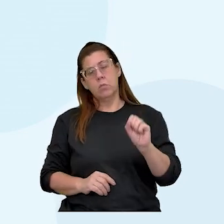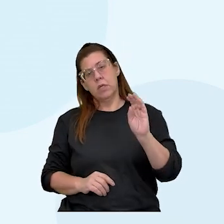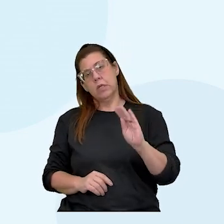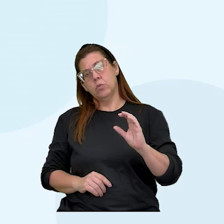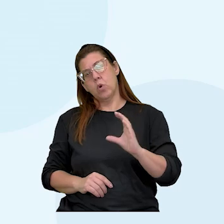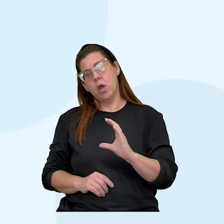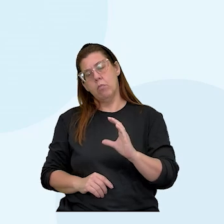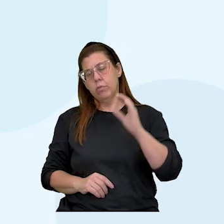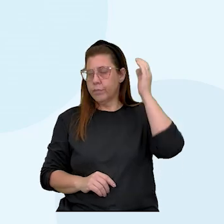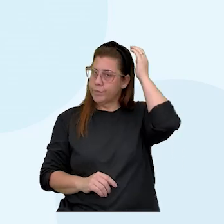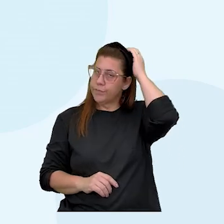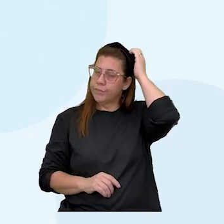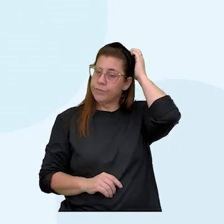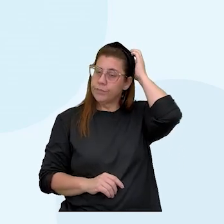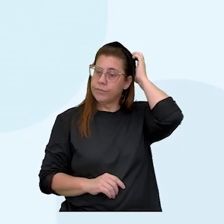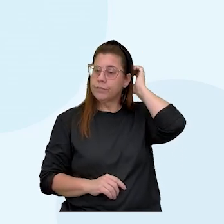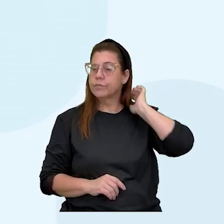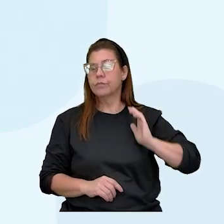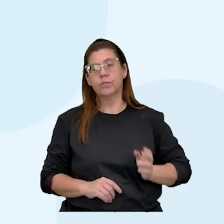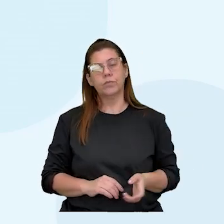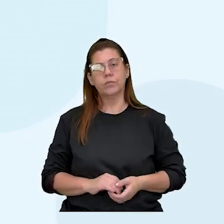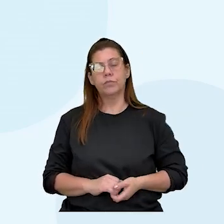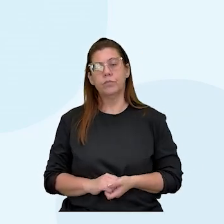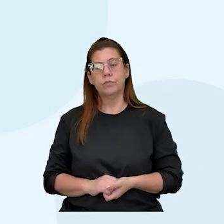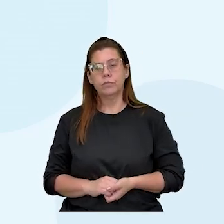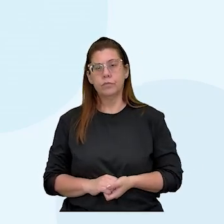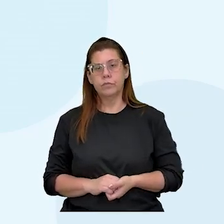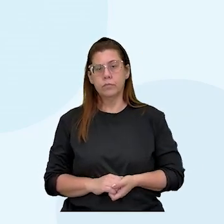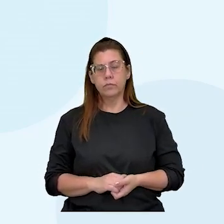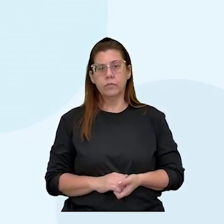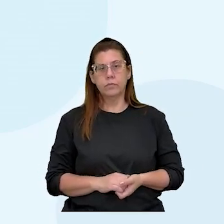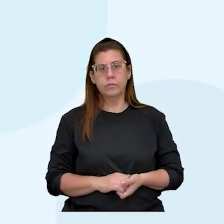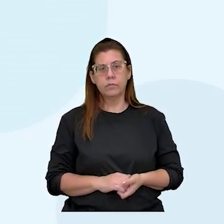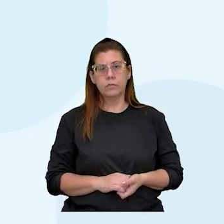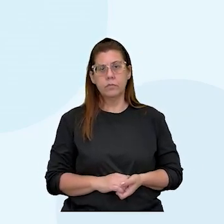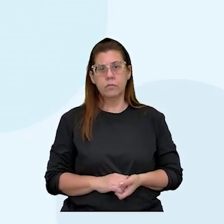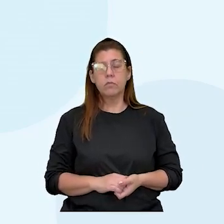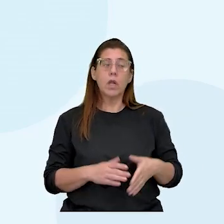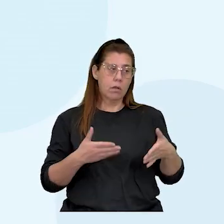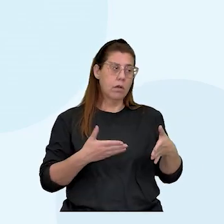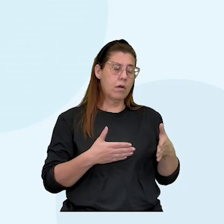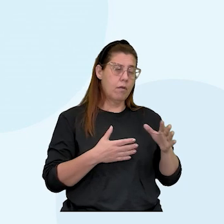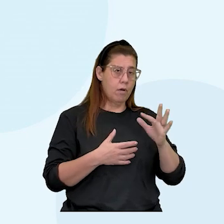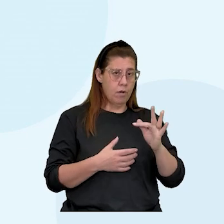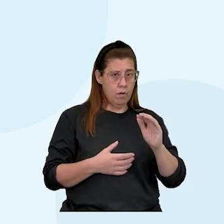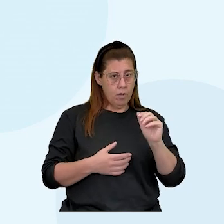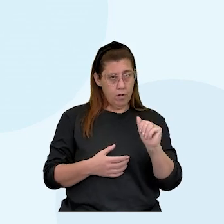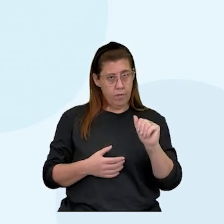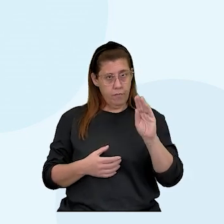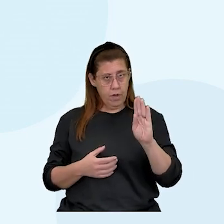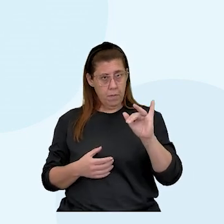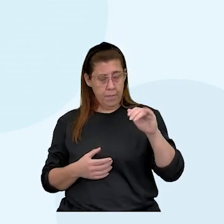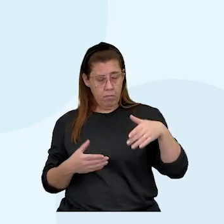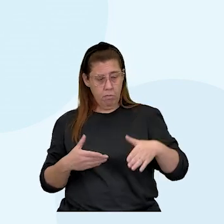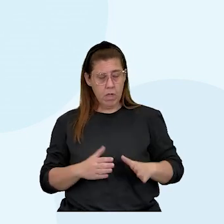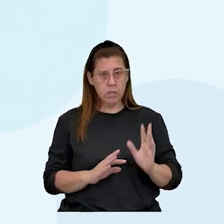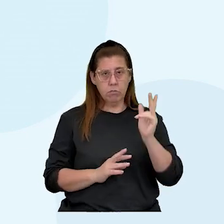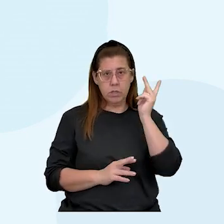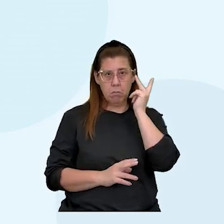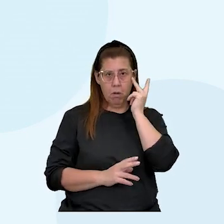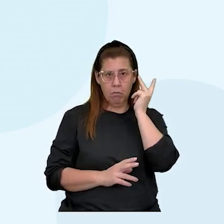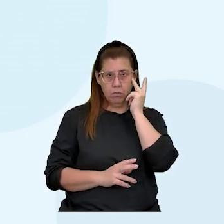aqui. Em São Bernardo. Where did you grow up again, Fabiana? São Paulo? I grew up São Paulo. Então, eu vou colocar Fabiana, ou